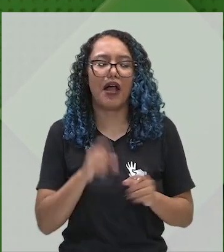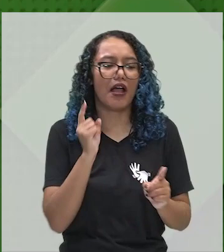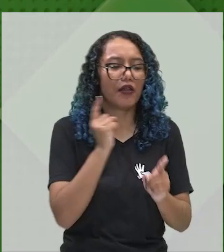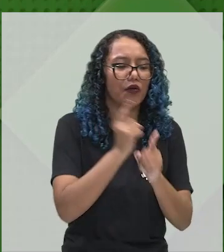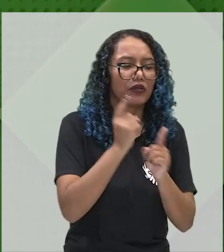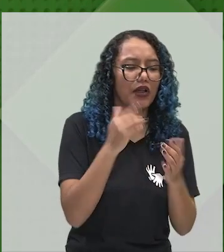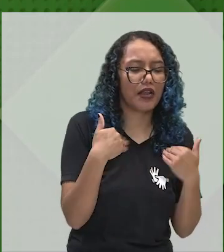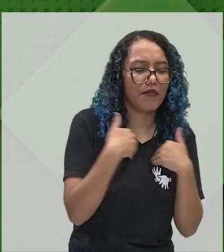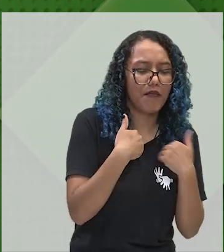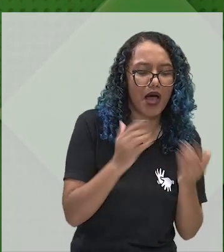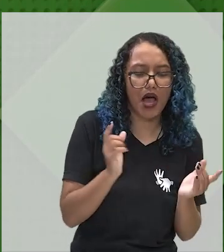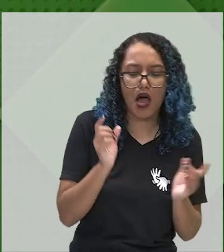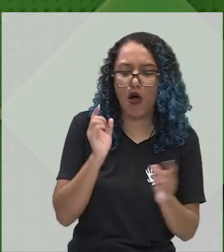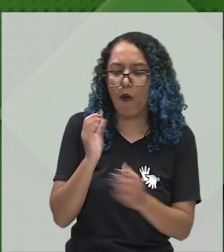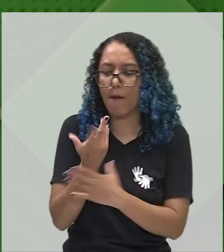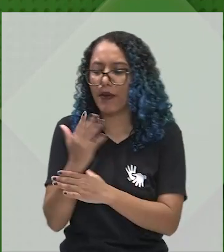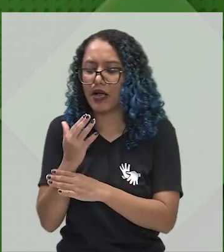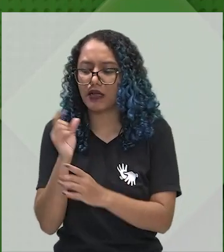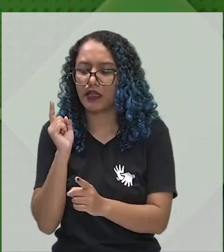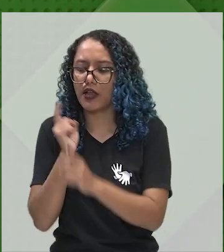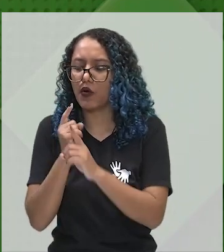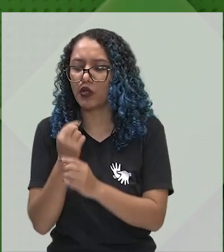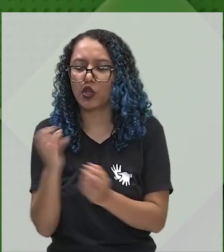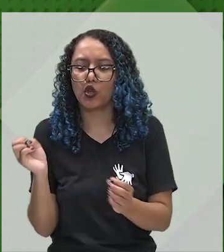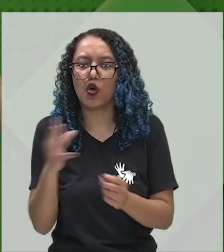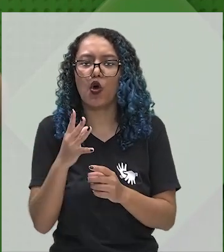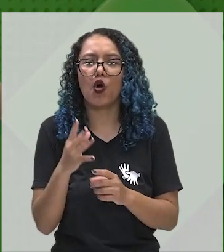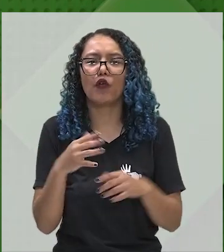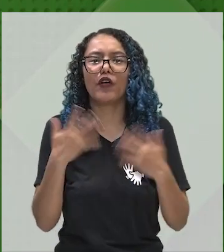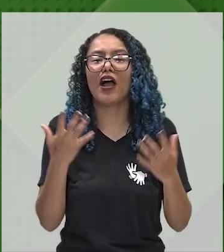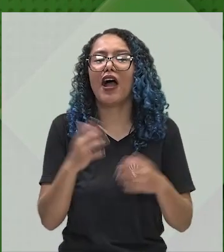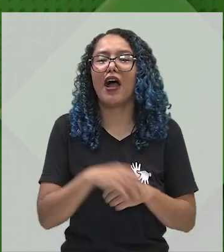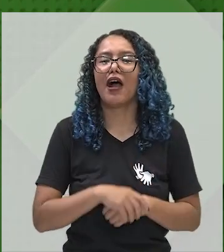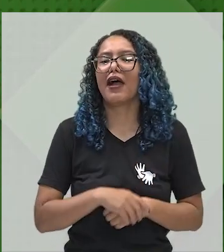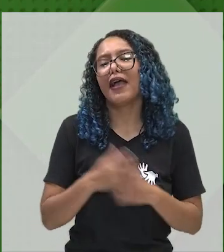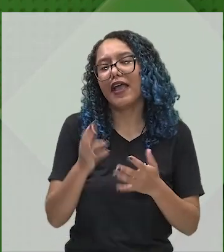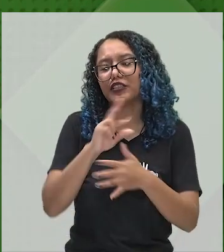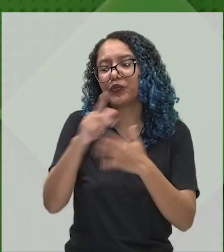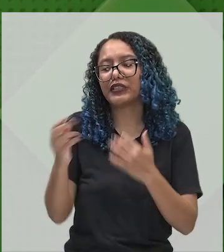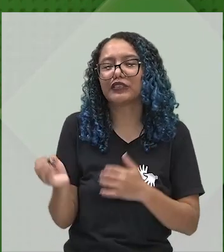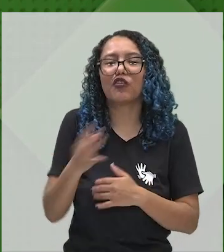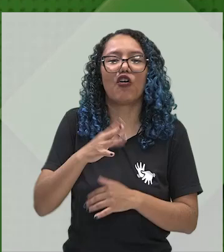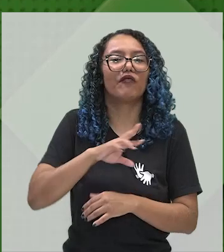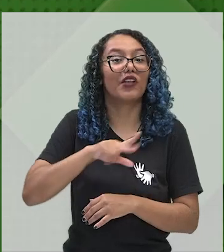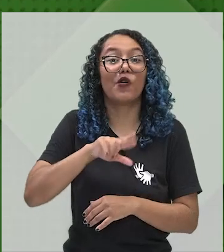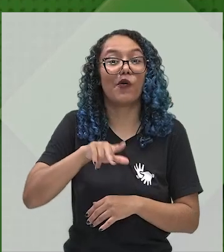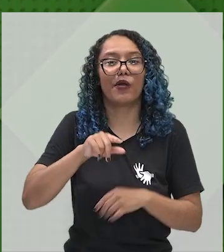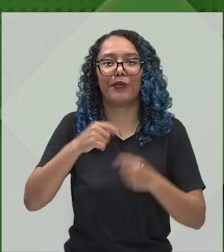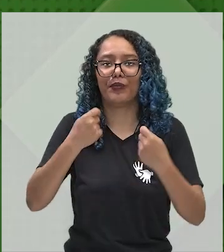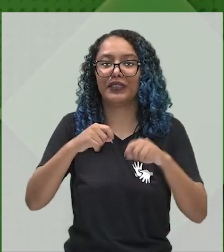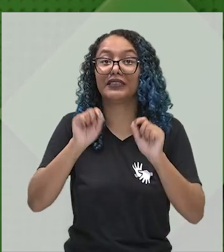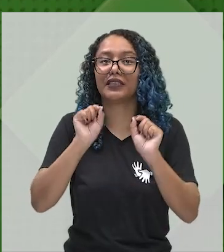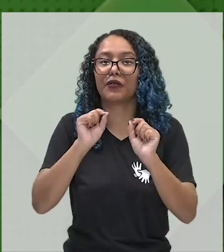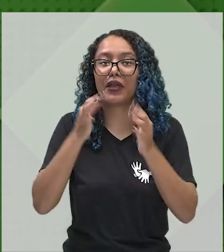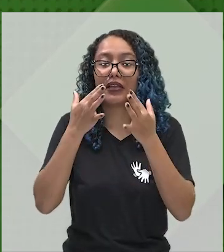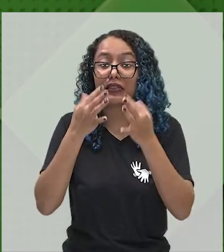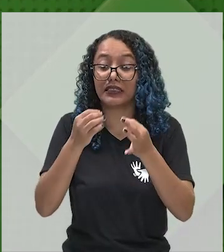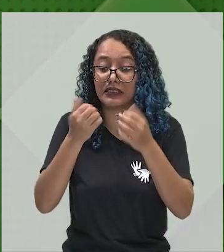animal, uma planta nova, né, que a gente nunca viu e dizer que é uma nova espécie. A gente precisa